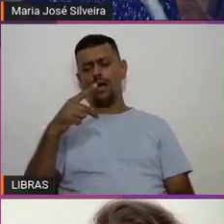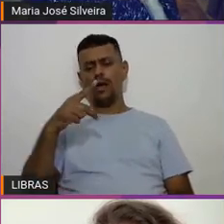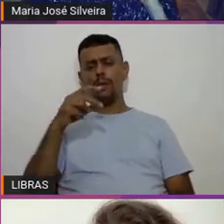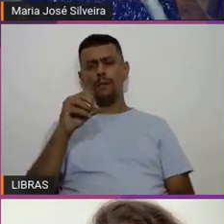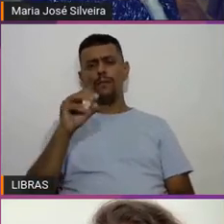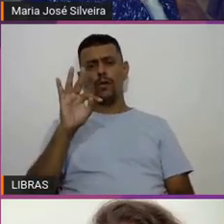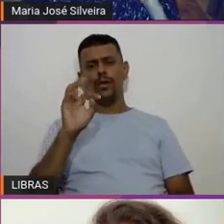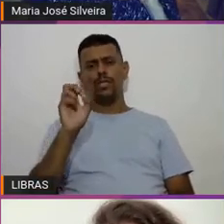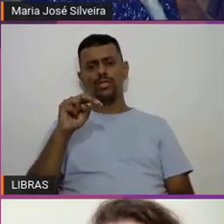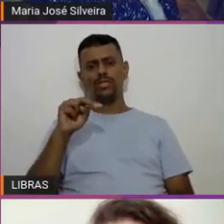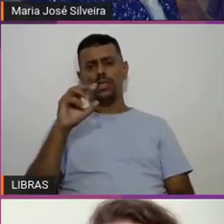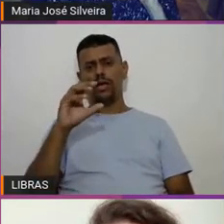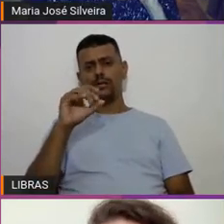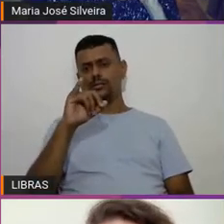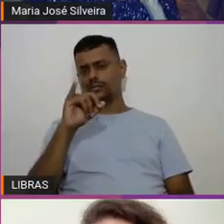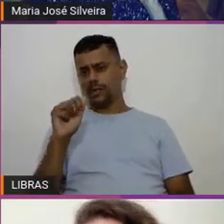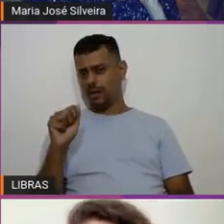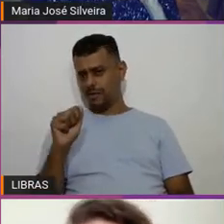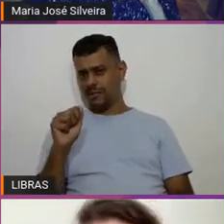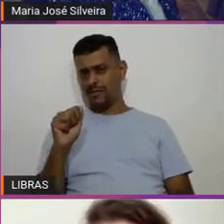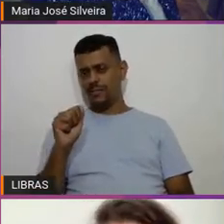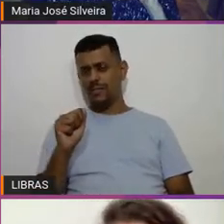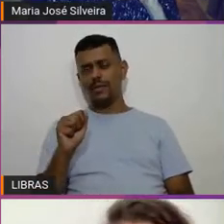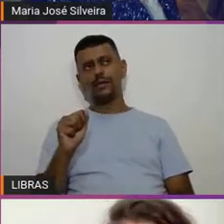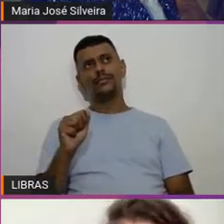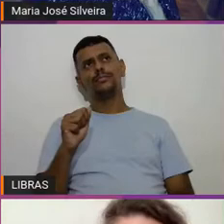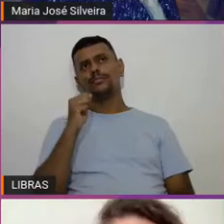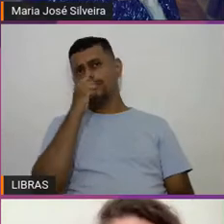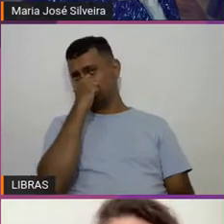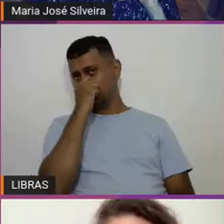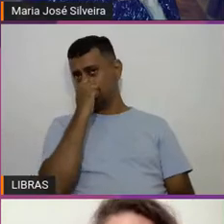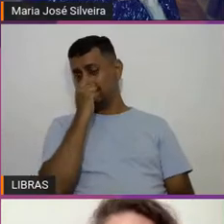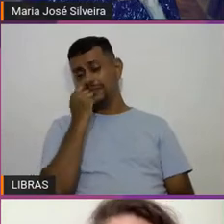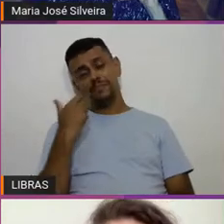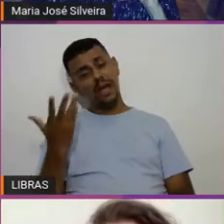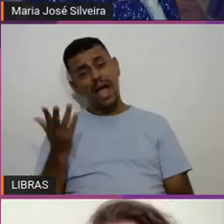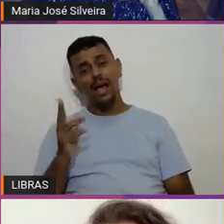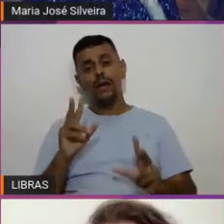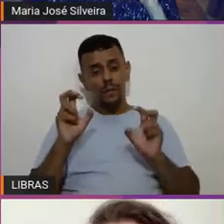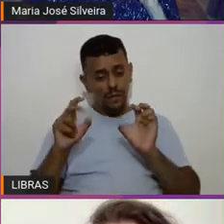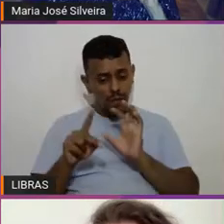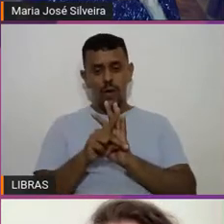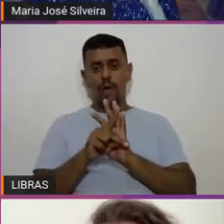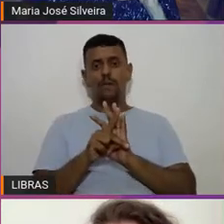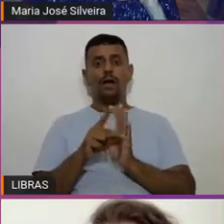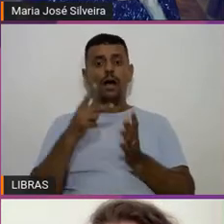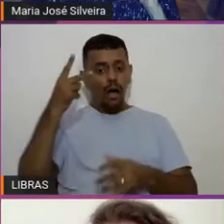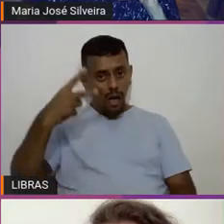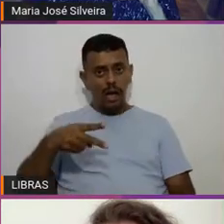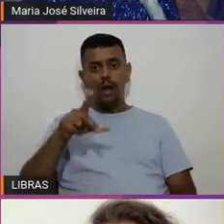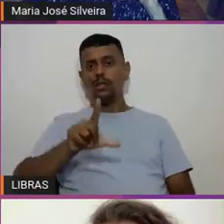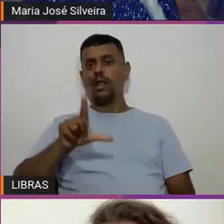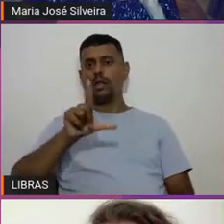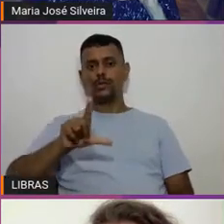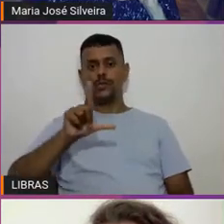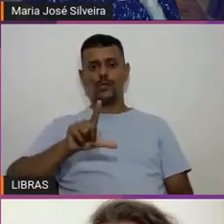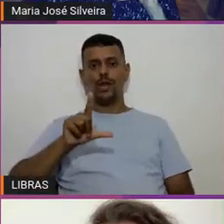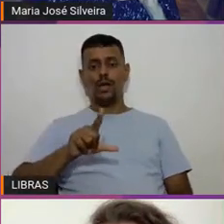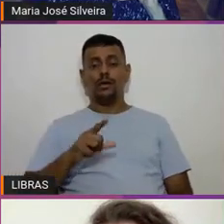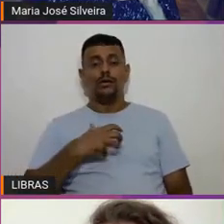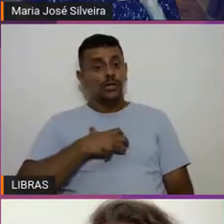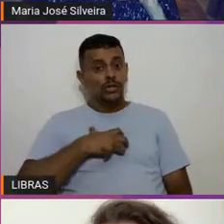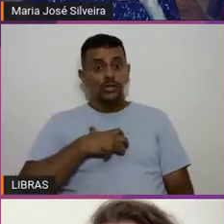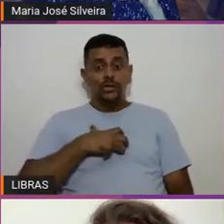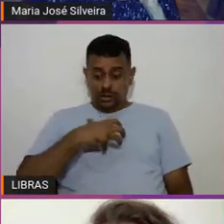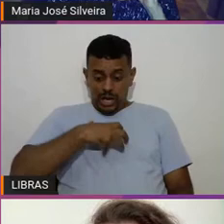enfim nós vamos usar que é uma potência da literatura que eu não consigo que você se você se sente vivo